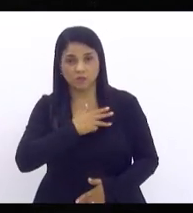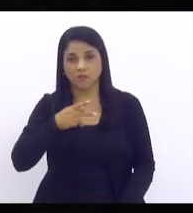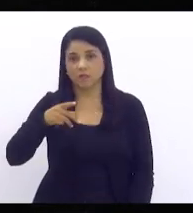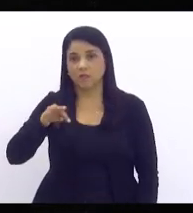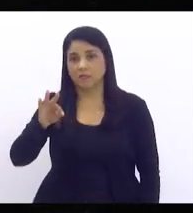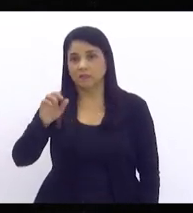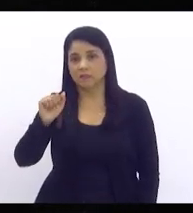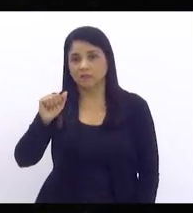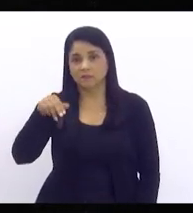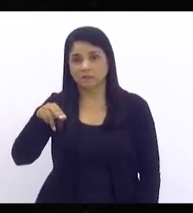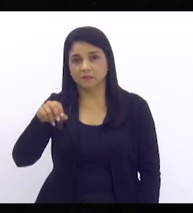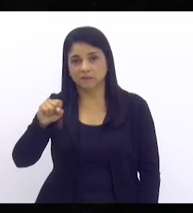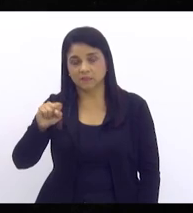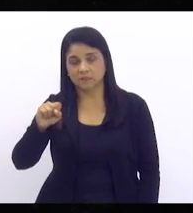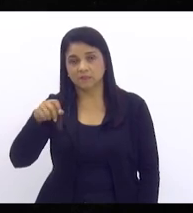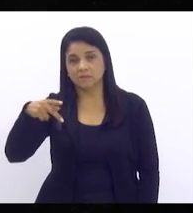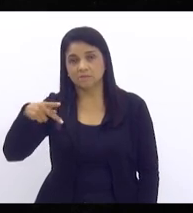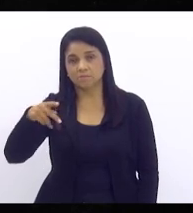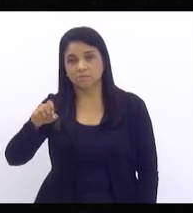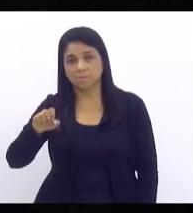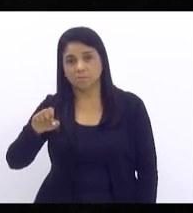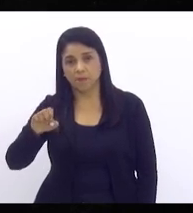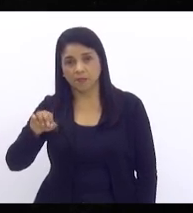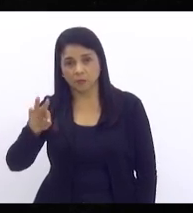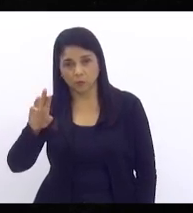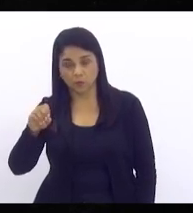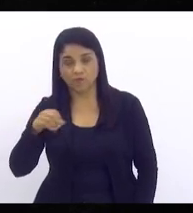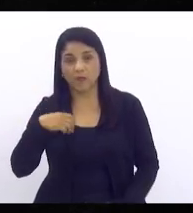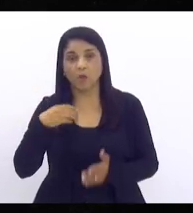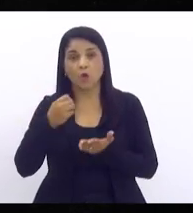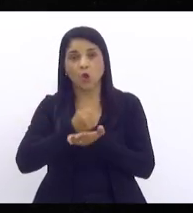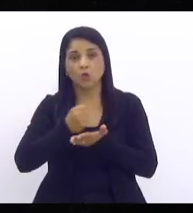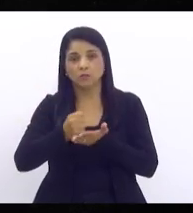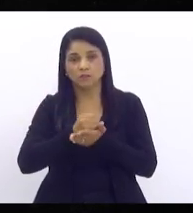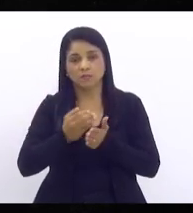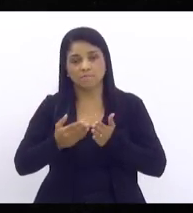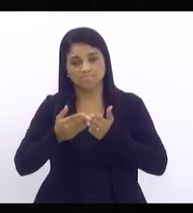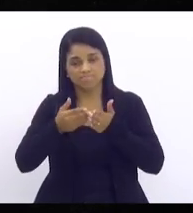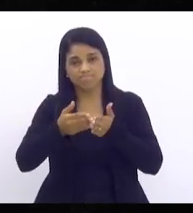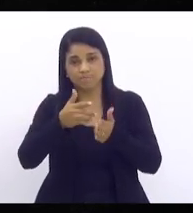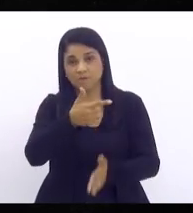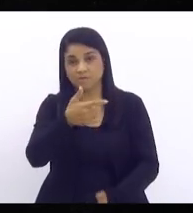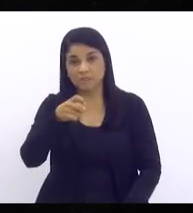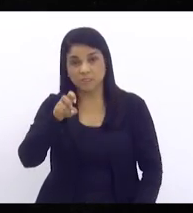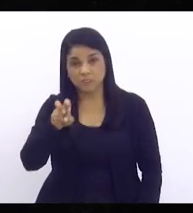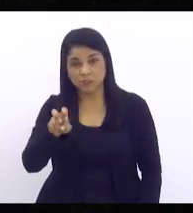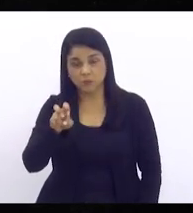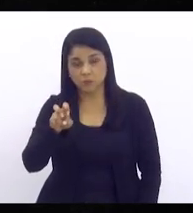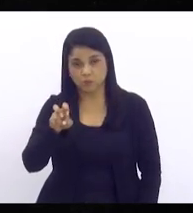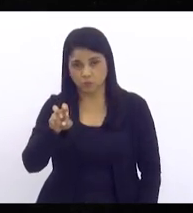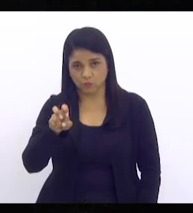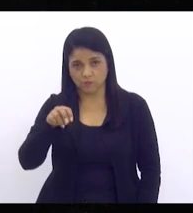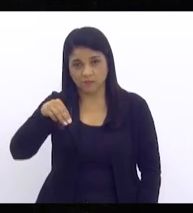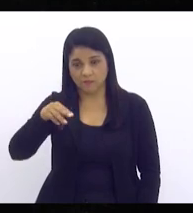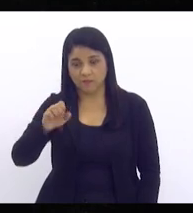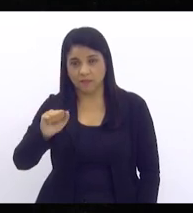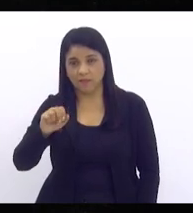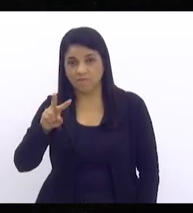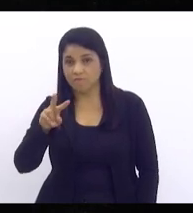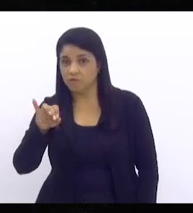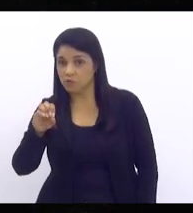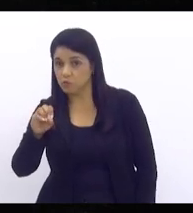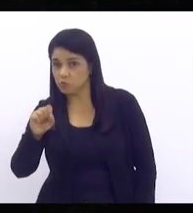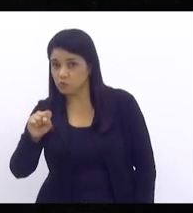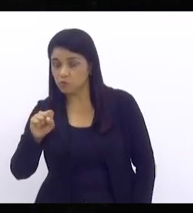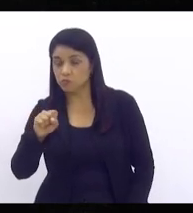Transpetro vai contratar 25 navios. 25 navios que poderiam